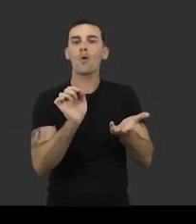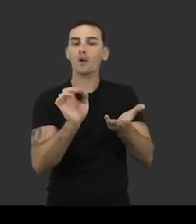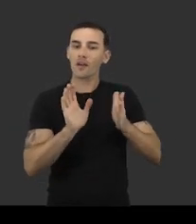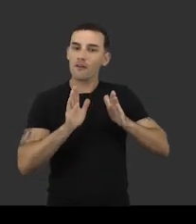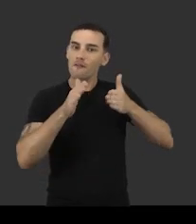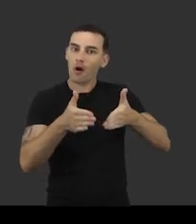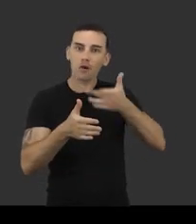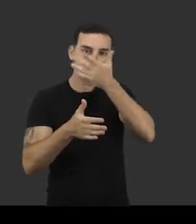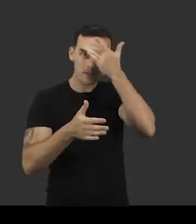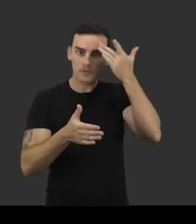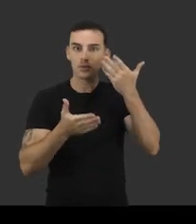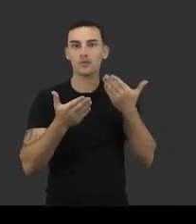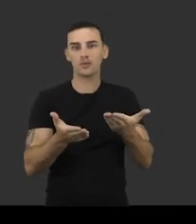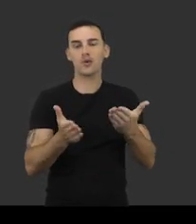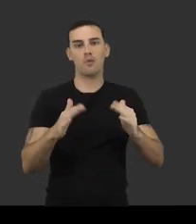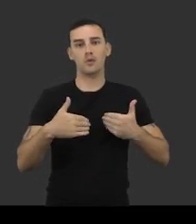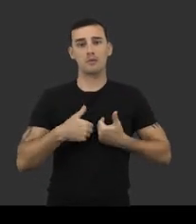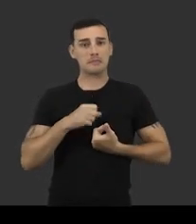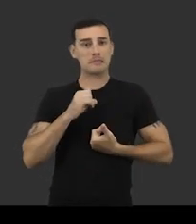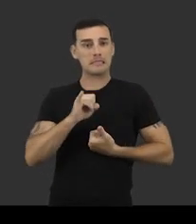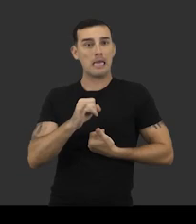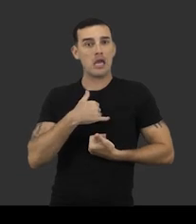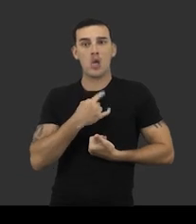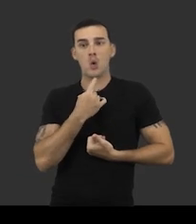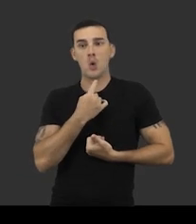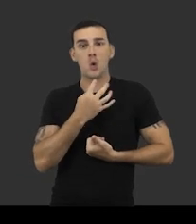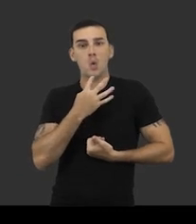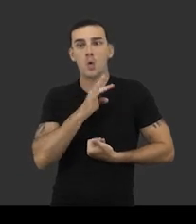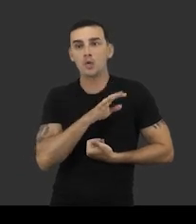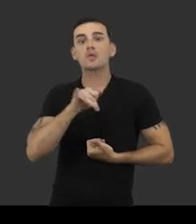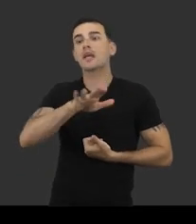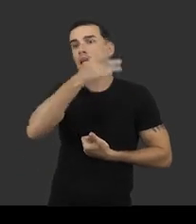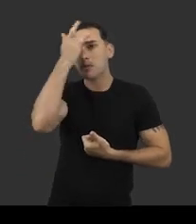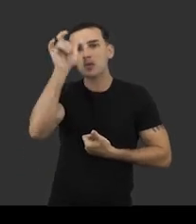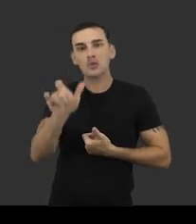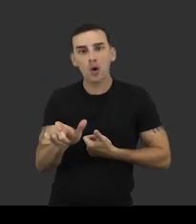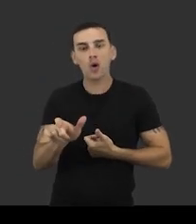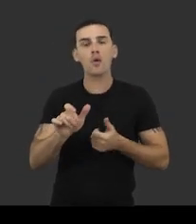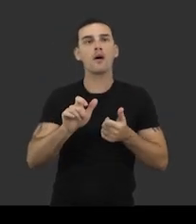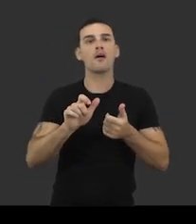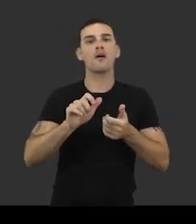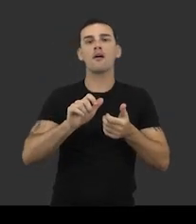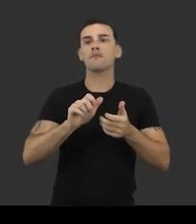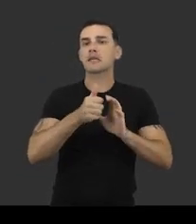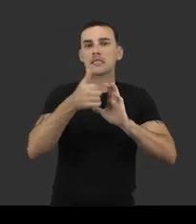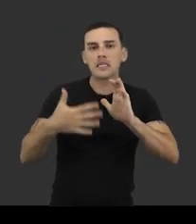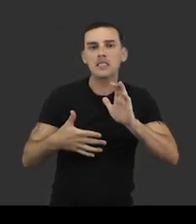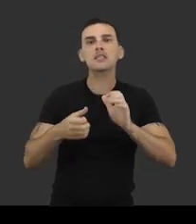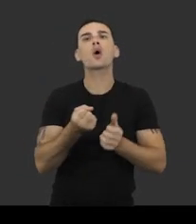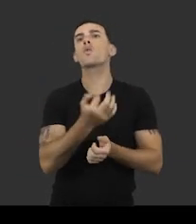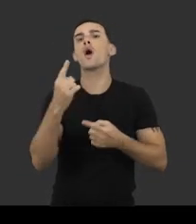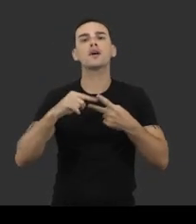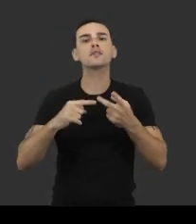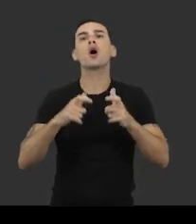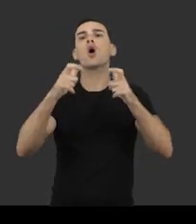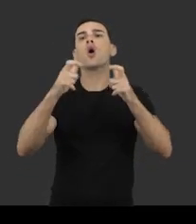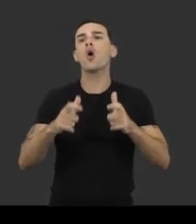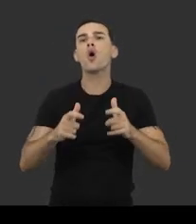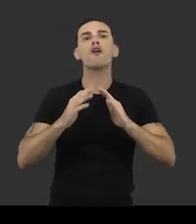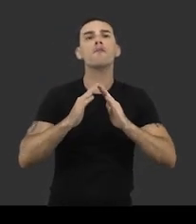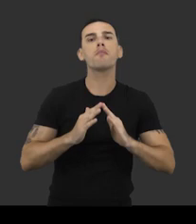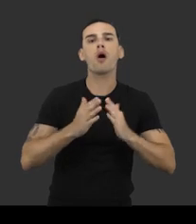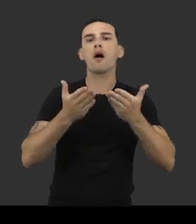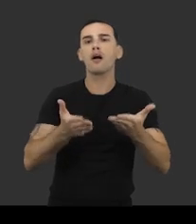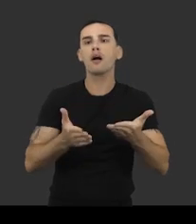essa população. Se nós não sabemos quem essas pessoas são, quantas são, onde elas estão, como é que a gente